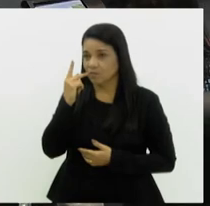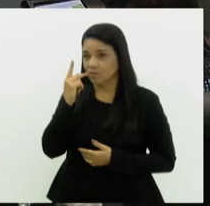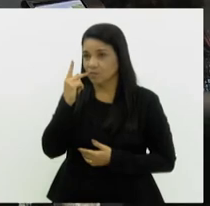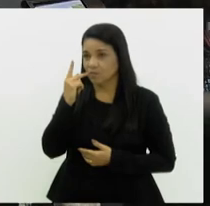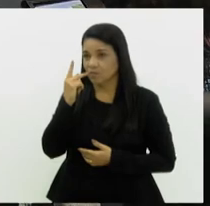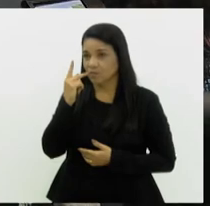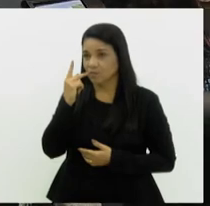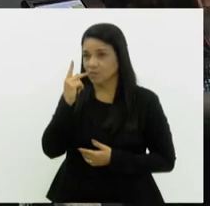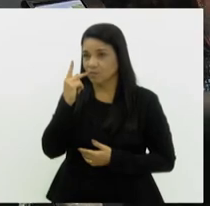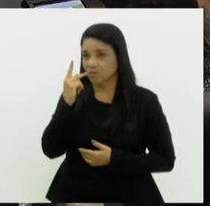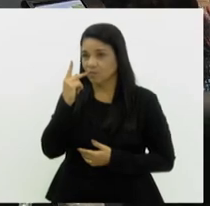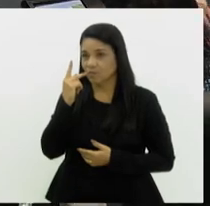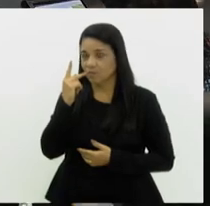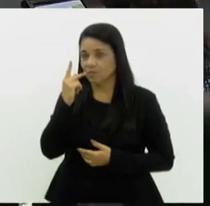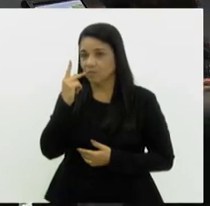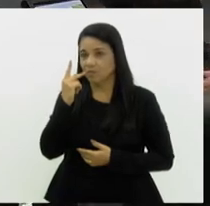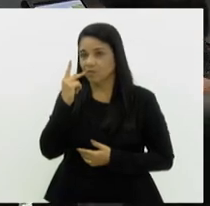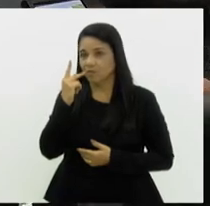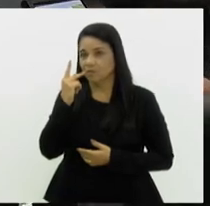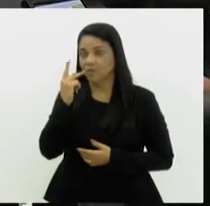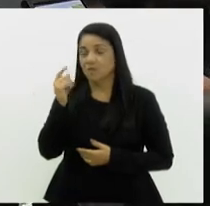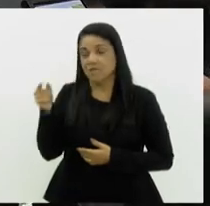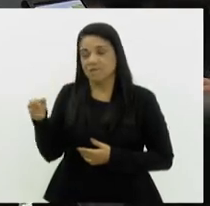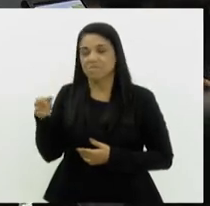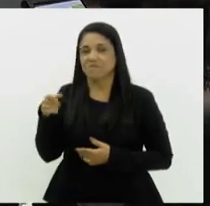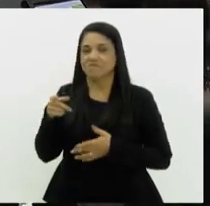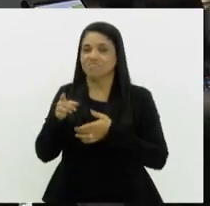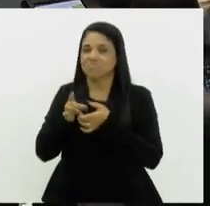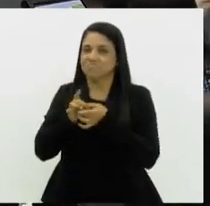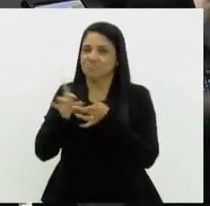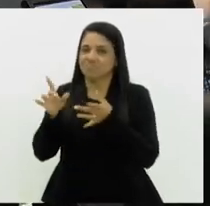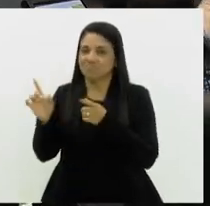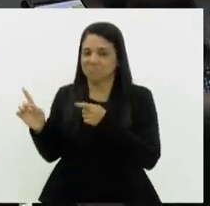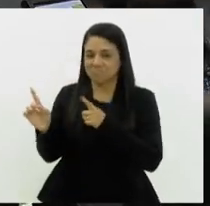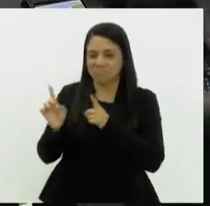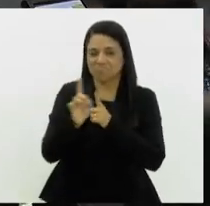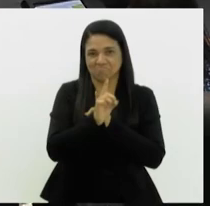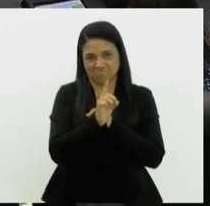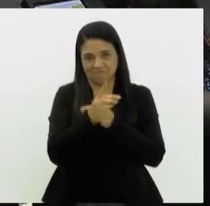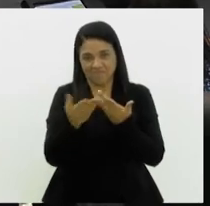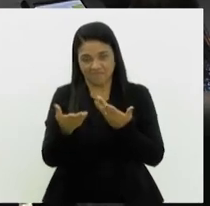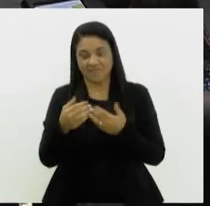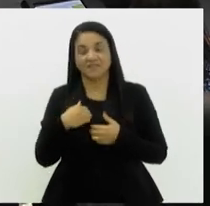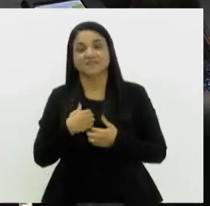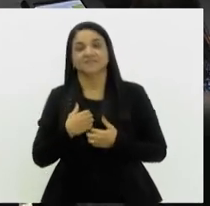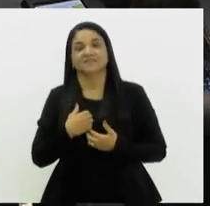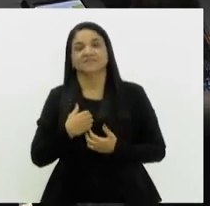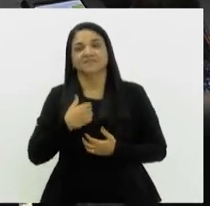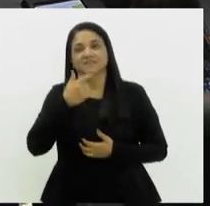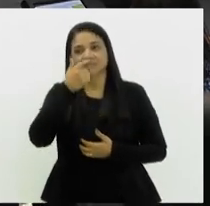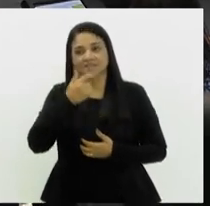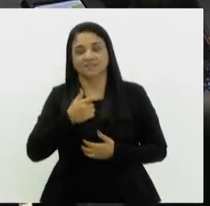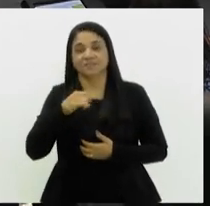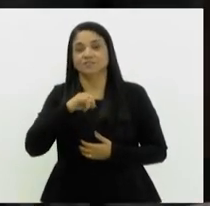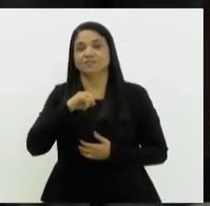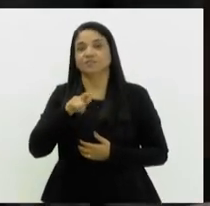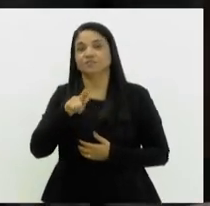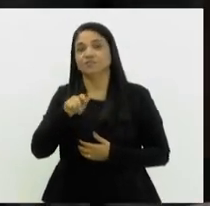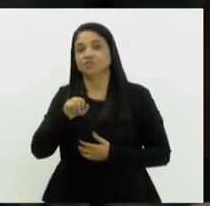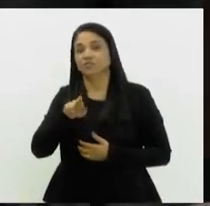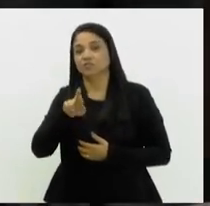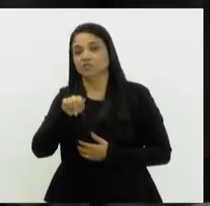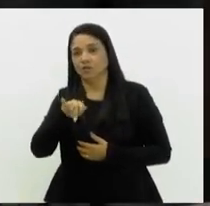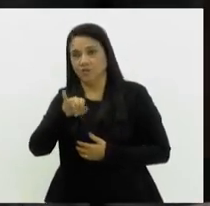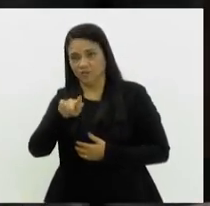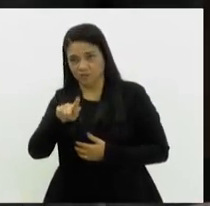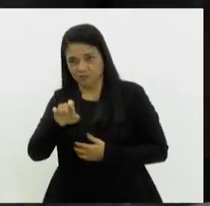deputado Luiz Paulo falar antes, mas cortesia dele, a gente está aqui. Presidente, primeiro me solidarizar com todos os irmãos,